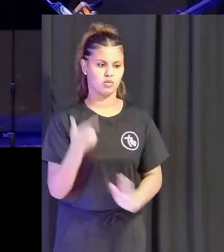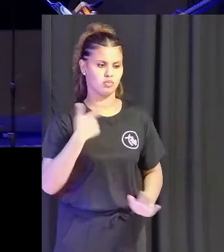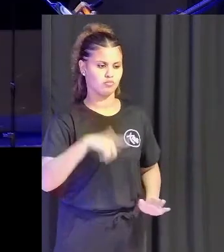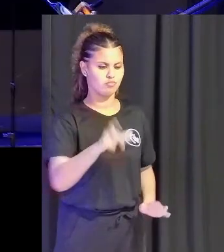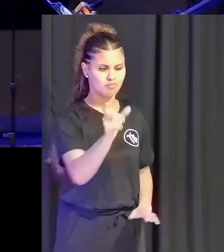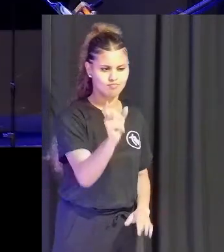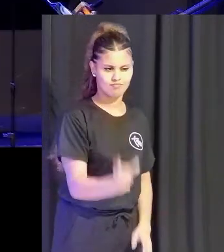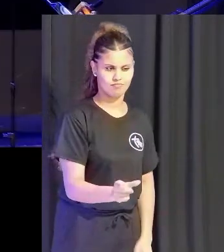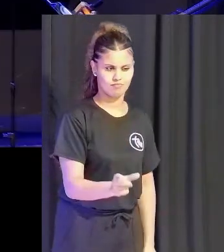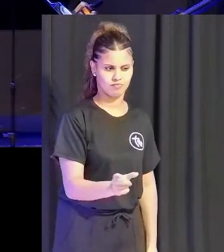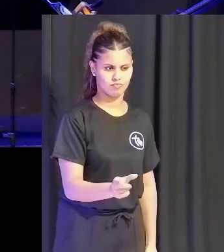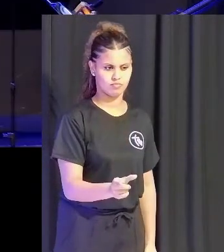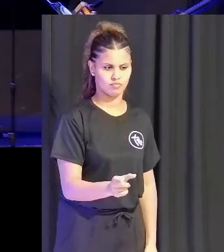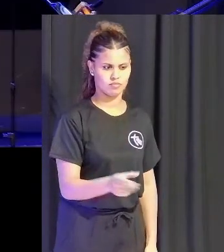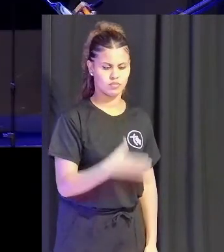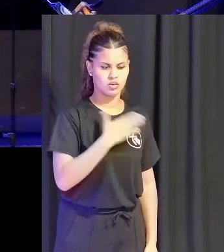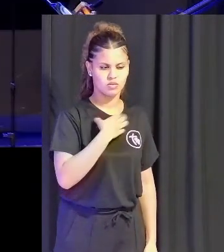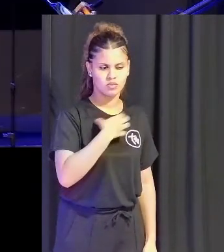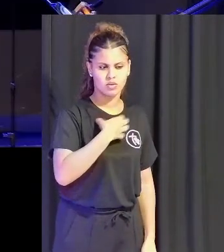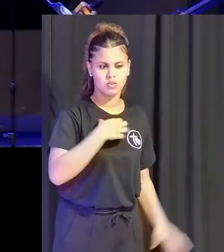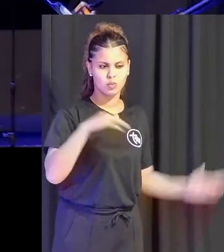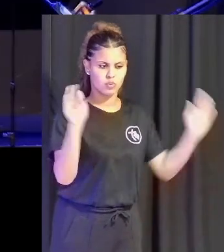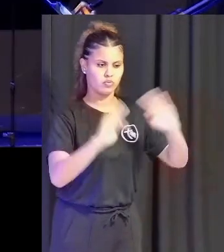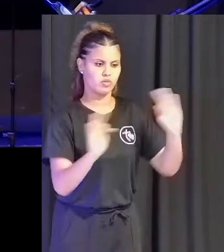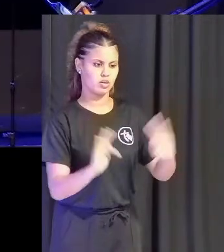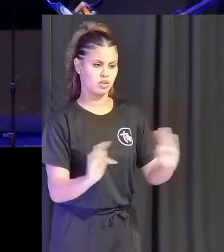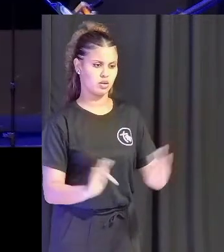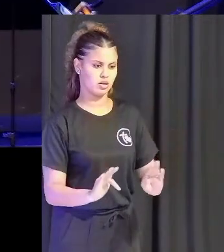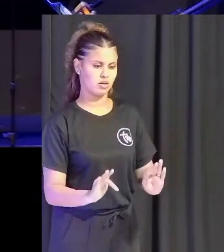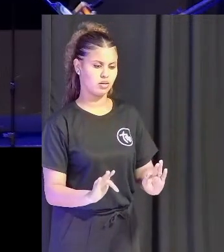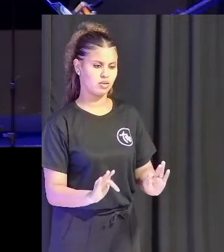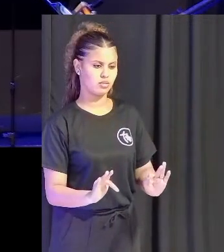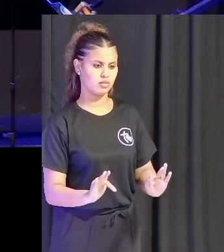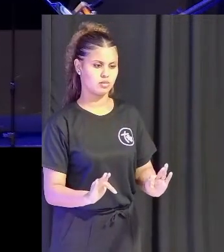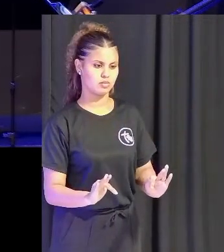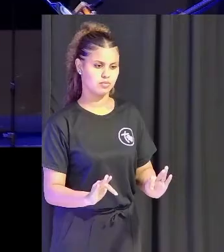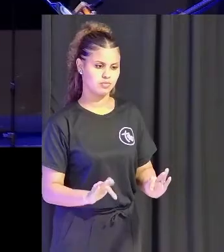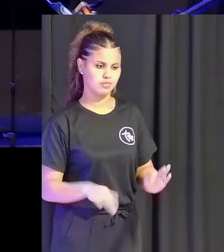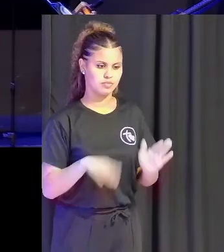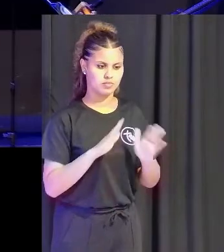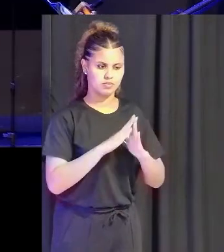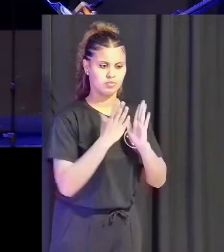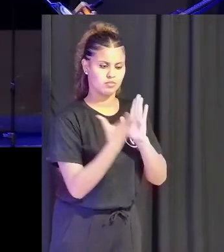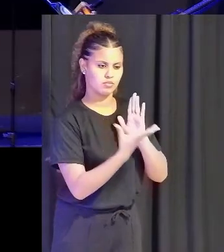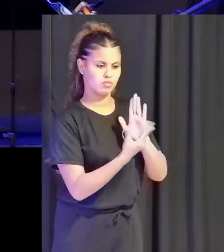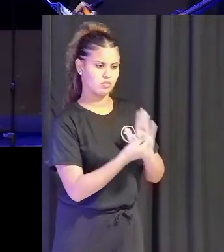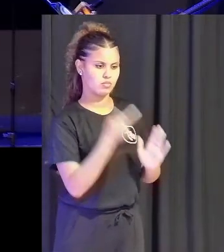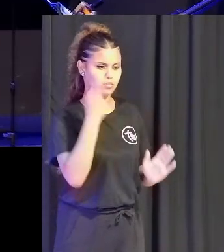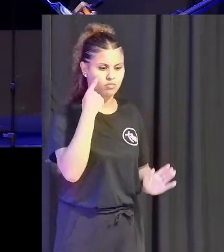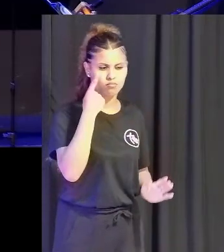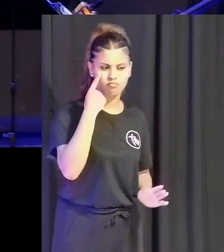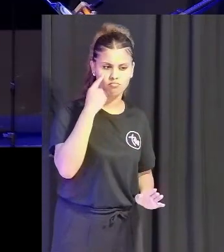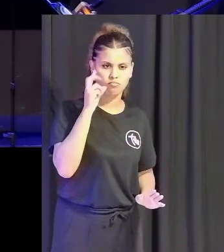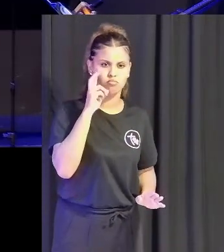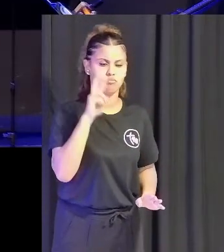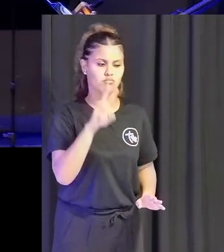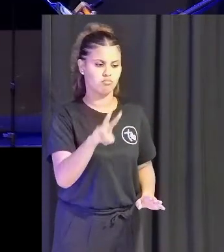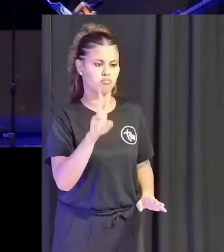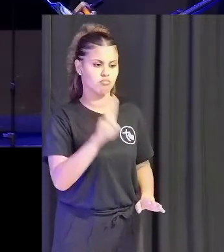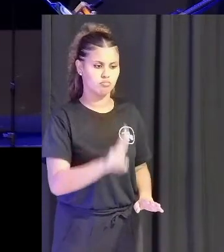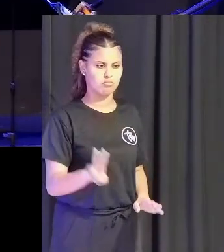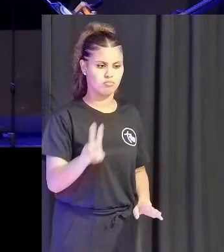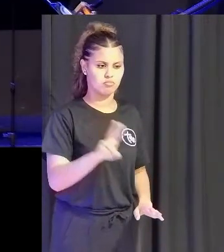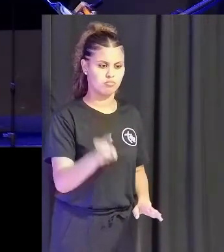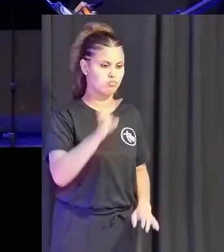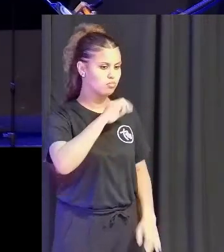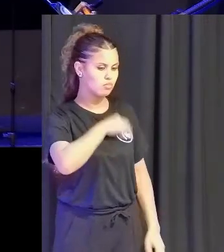muito feliz por esta igreja, feliz por a visão missionária que vocês têm e o trabalho que estão fazendo. Então, é